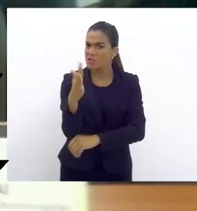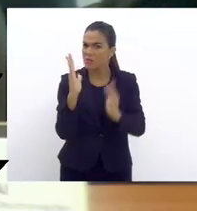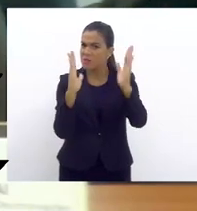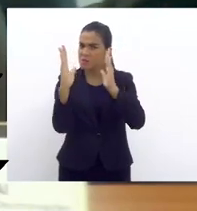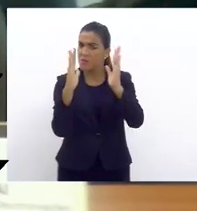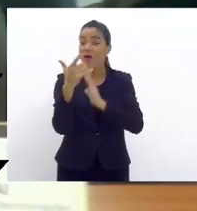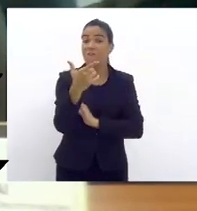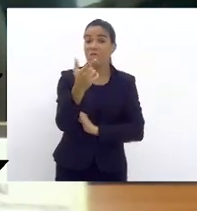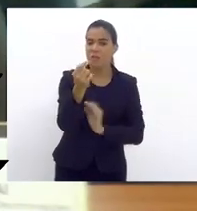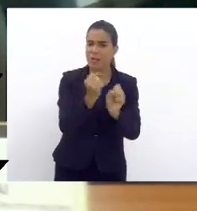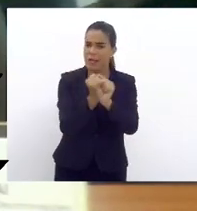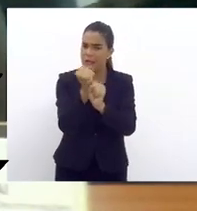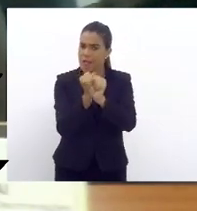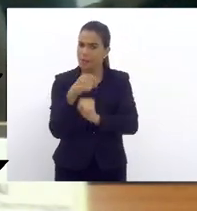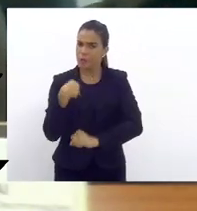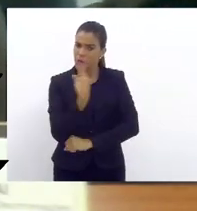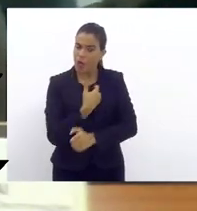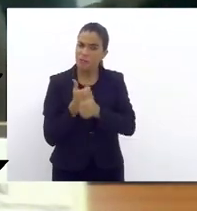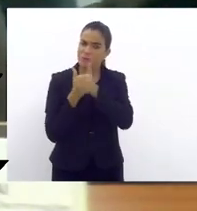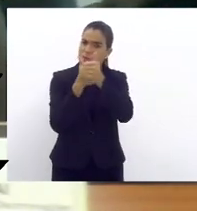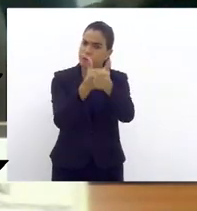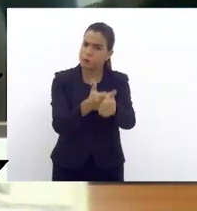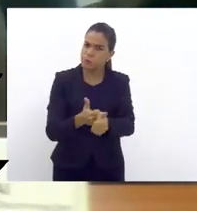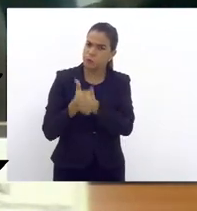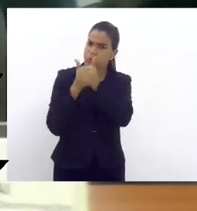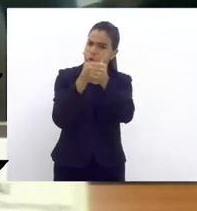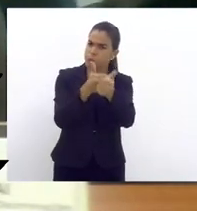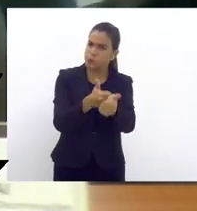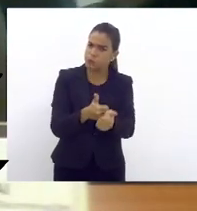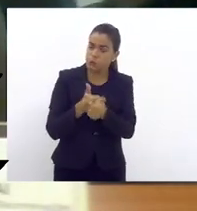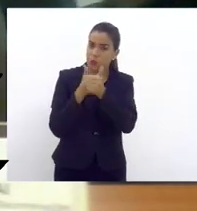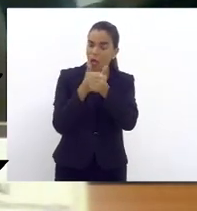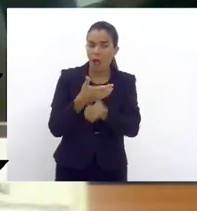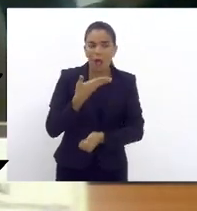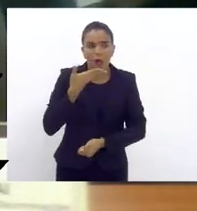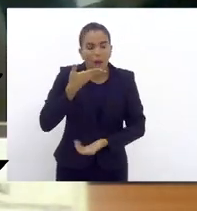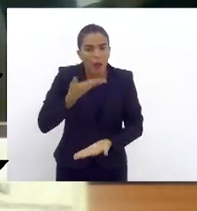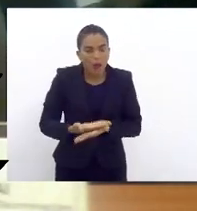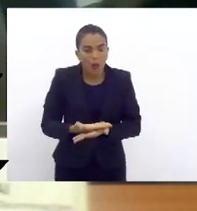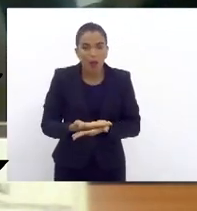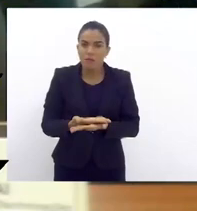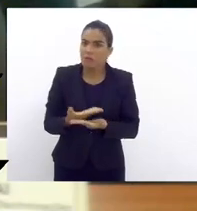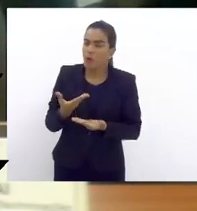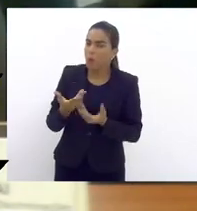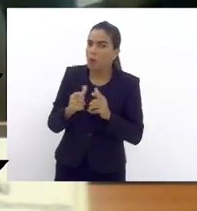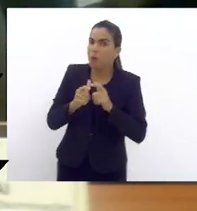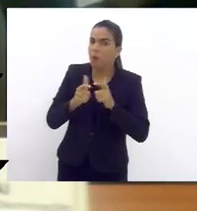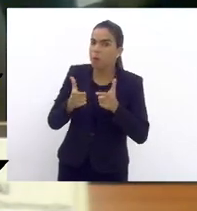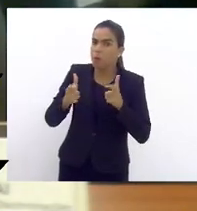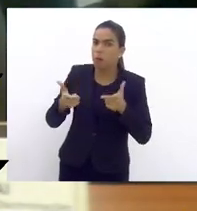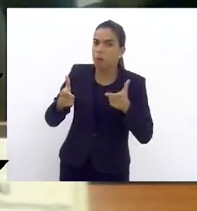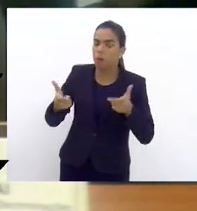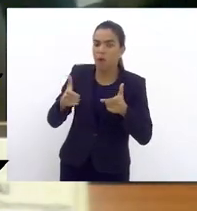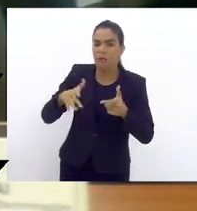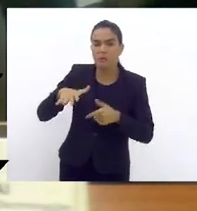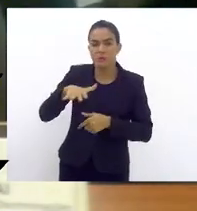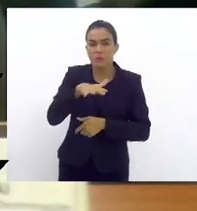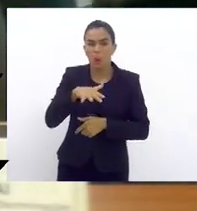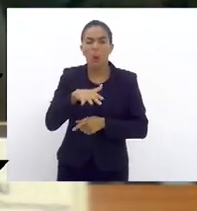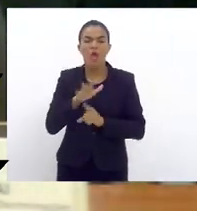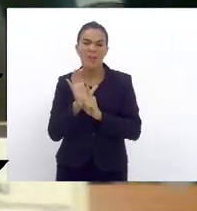anos Estamos acompanhando é estarrecidas estarrecidos o aumento dos casos de